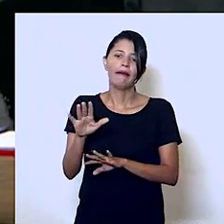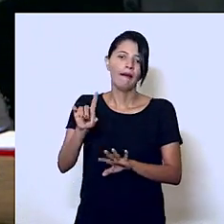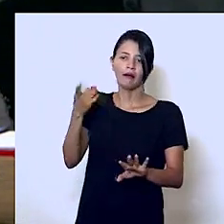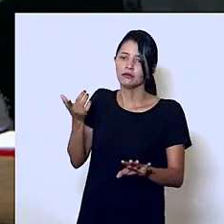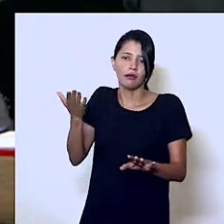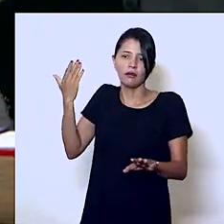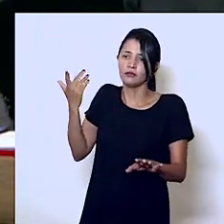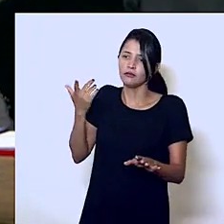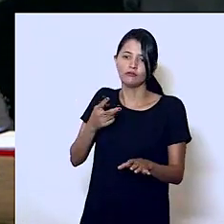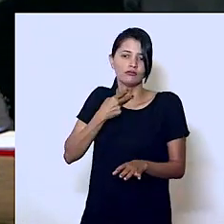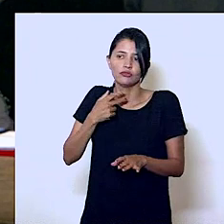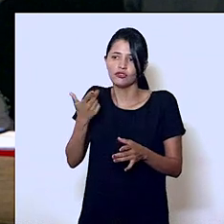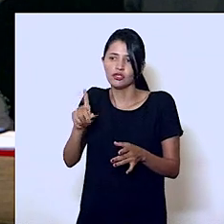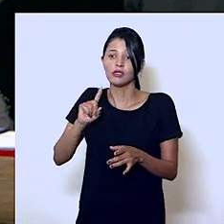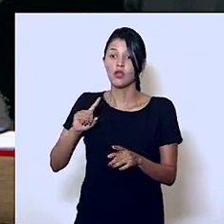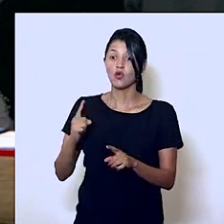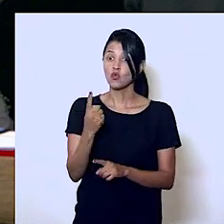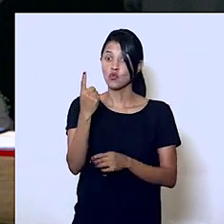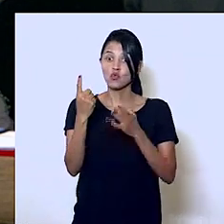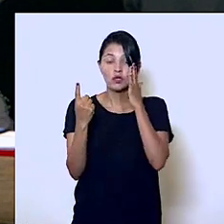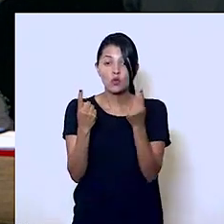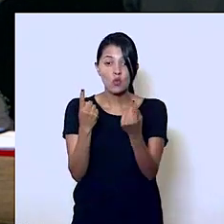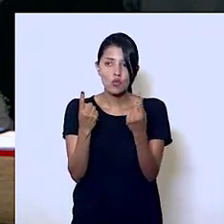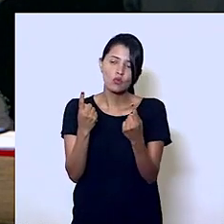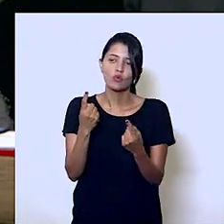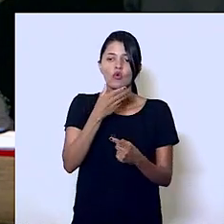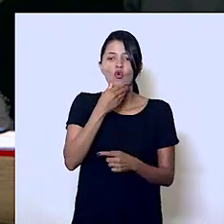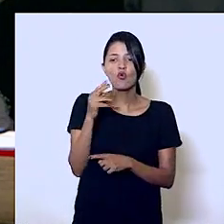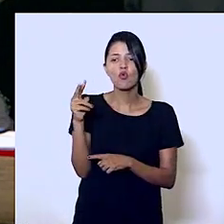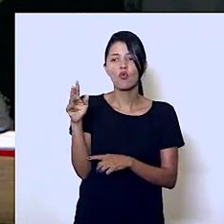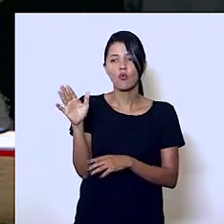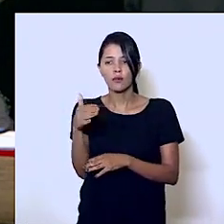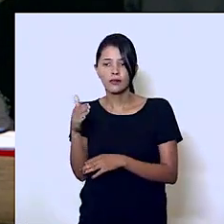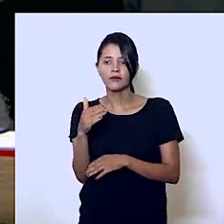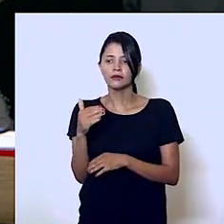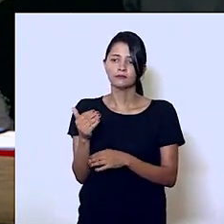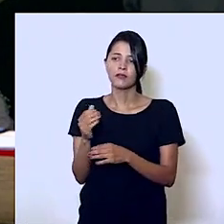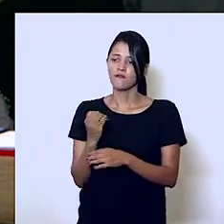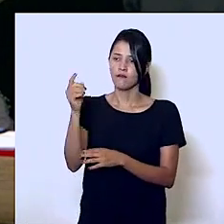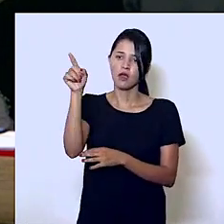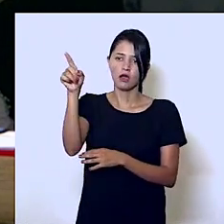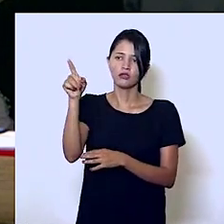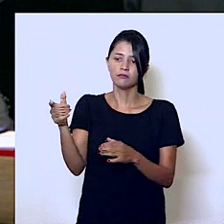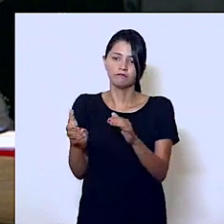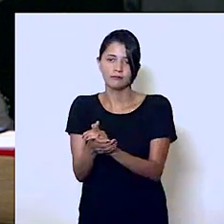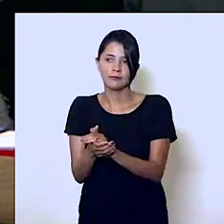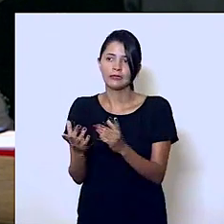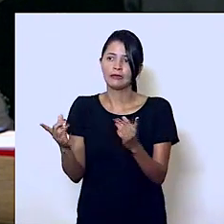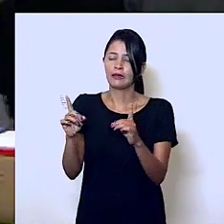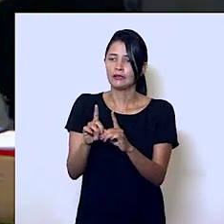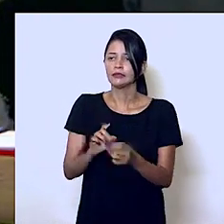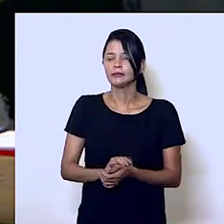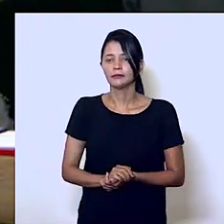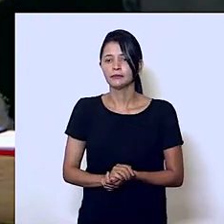um caso de um diplomata, um casal que vai para o exterior e o marido agrega. O secretário-geral se